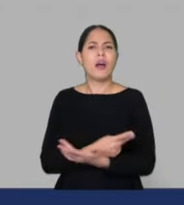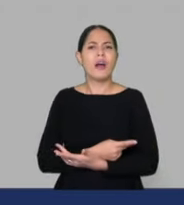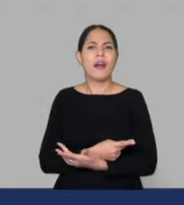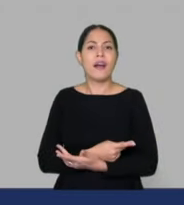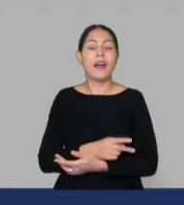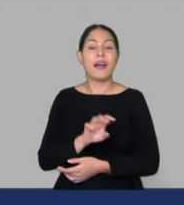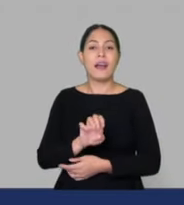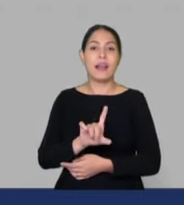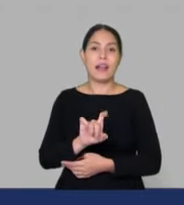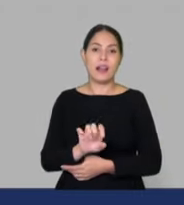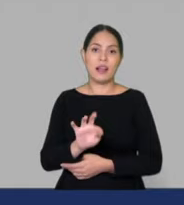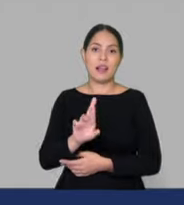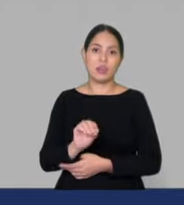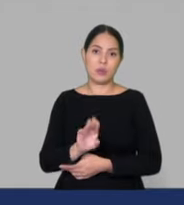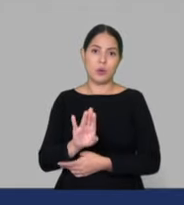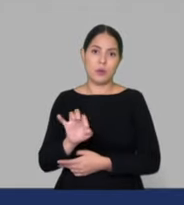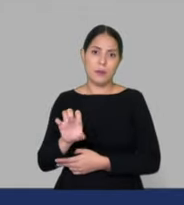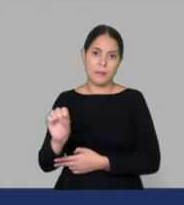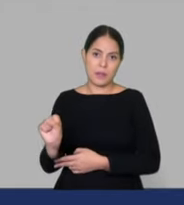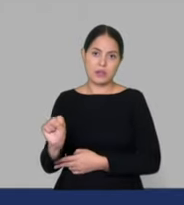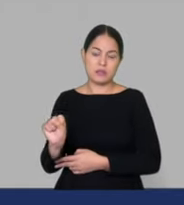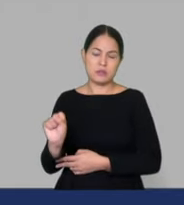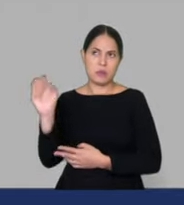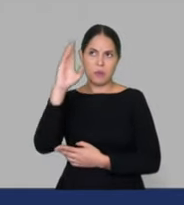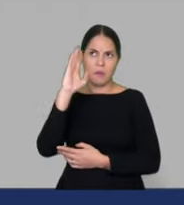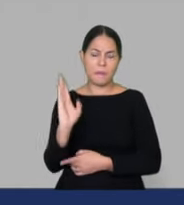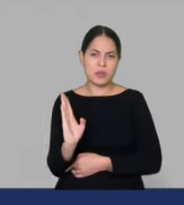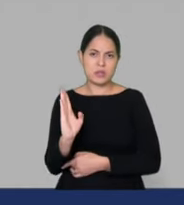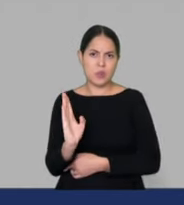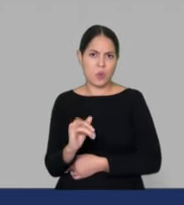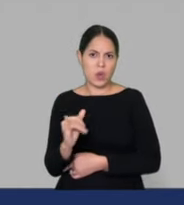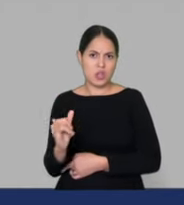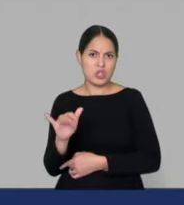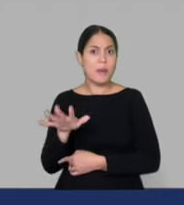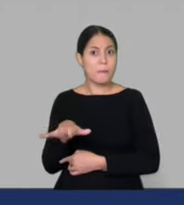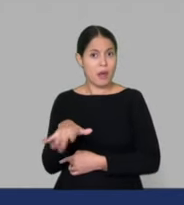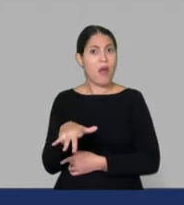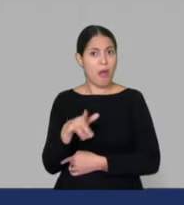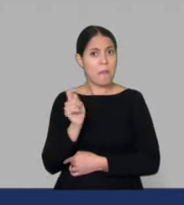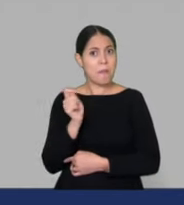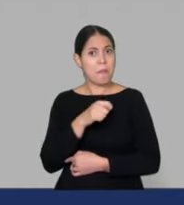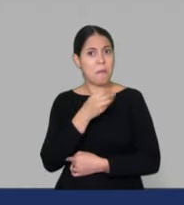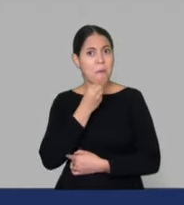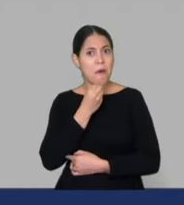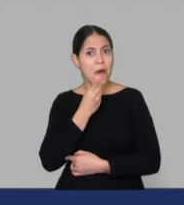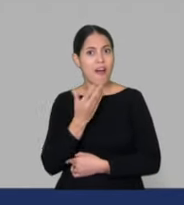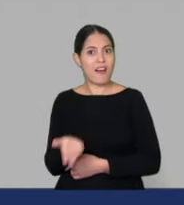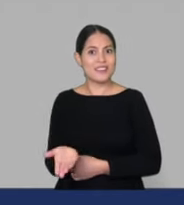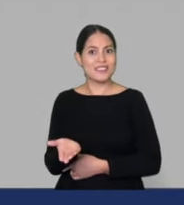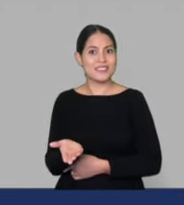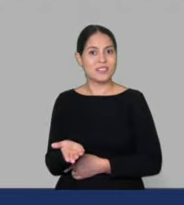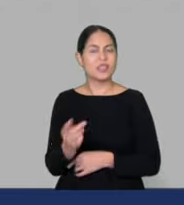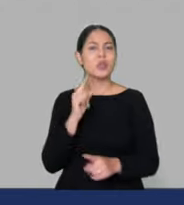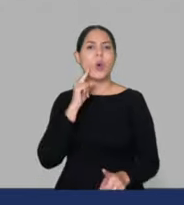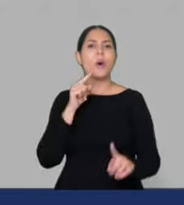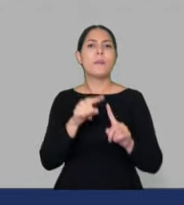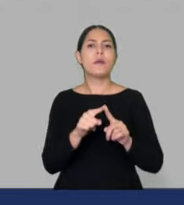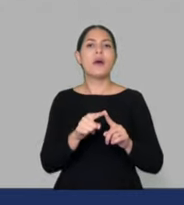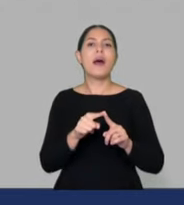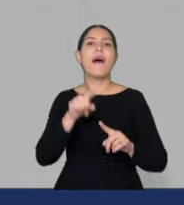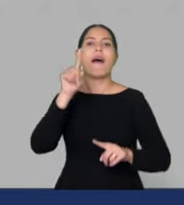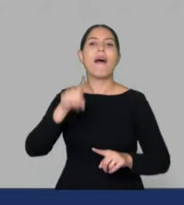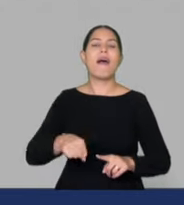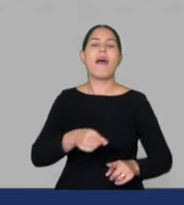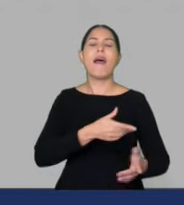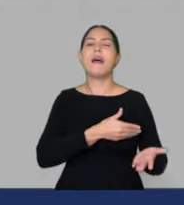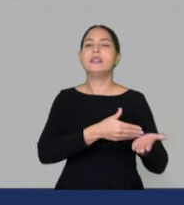pode fazer uma transição elétrica barata, com energia limpa, puxando novamente a missão original da Eletrobras, que foi